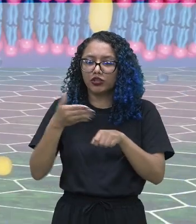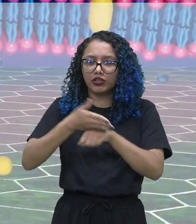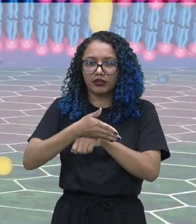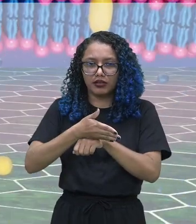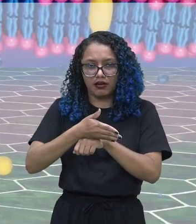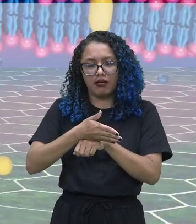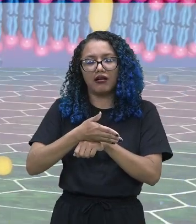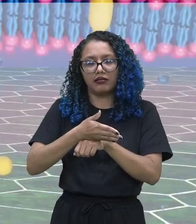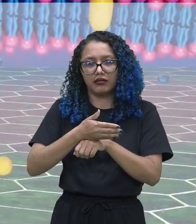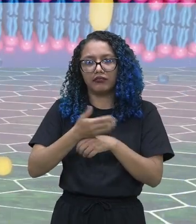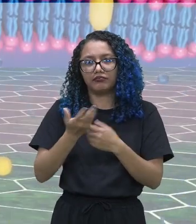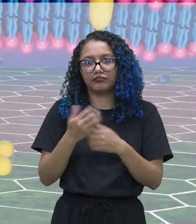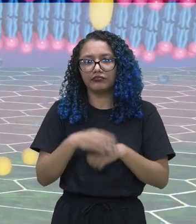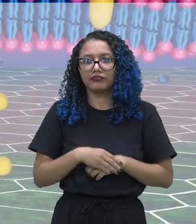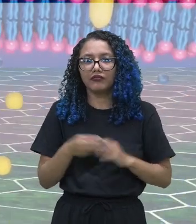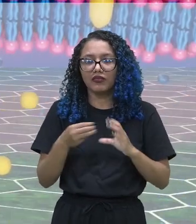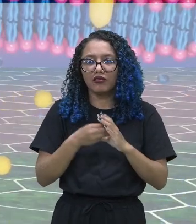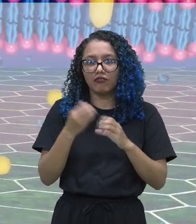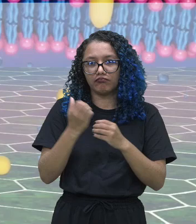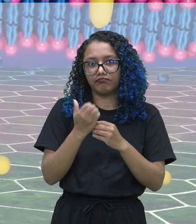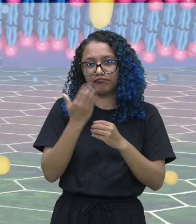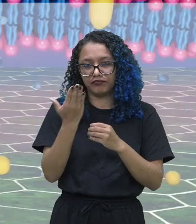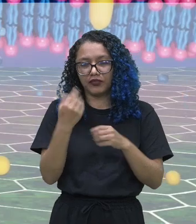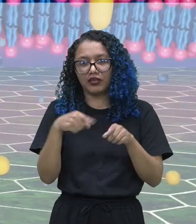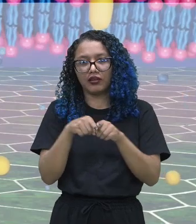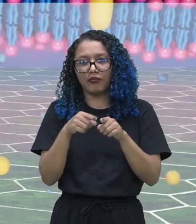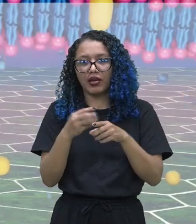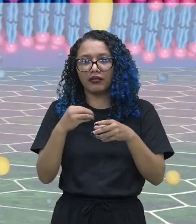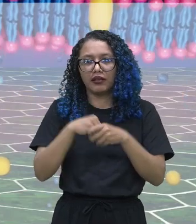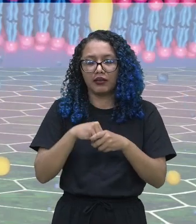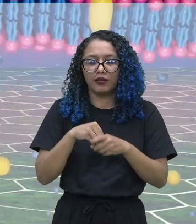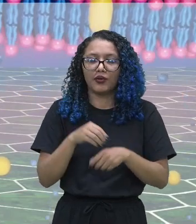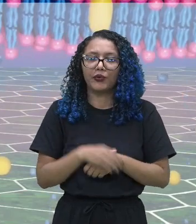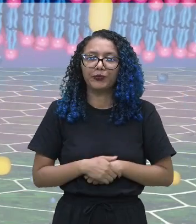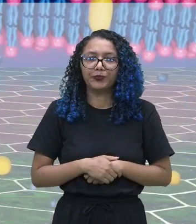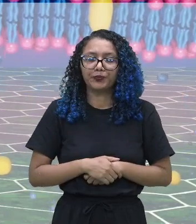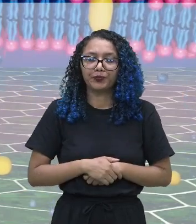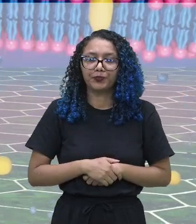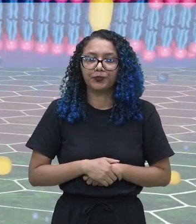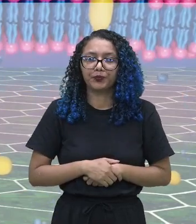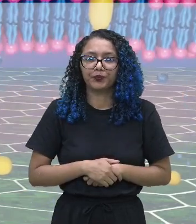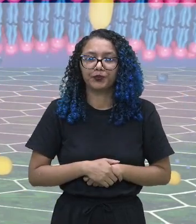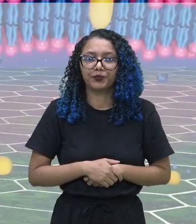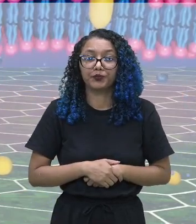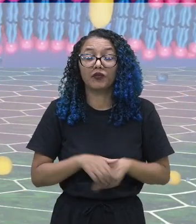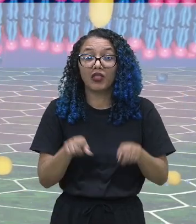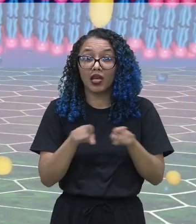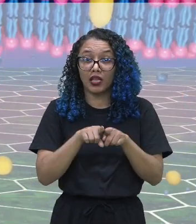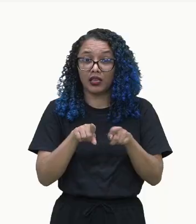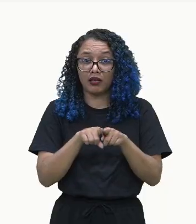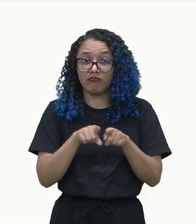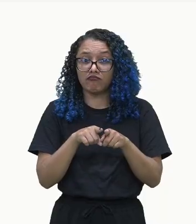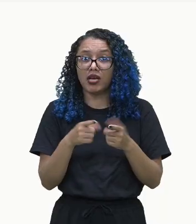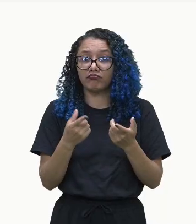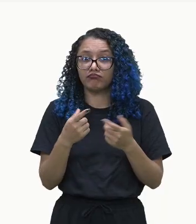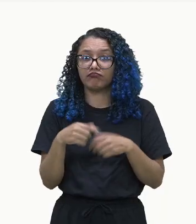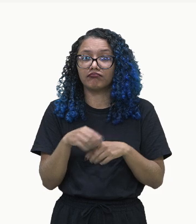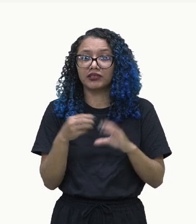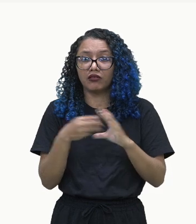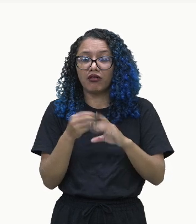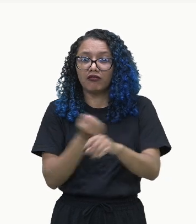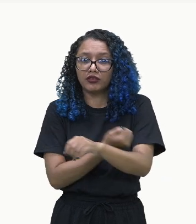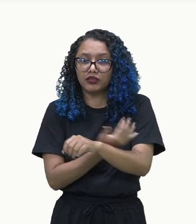meio extracelular e o meio intracelular. Também ocorre essas etapas nas células vegetais.